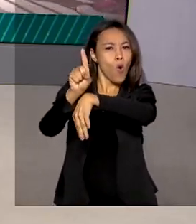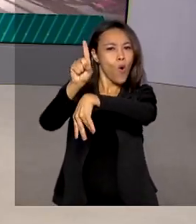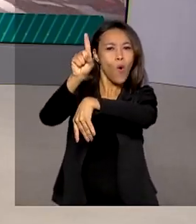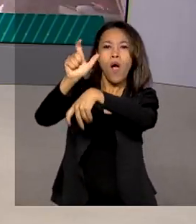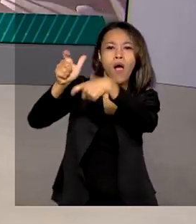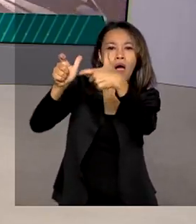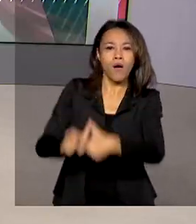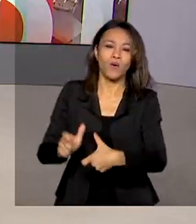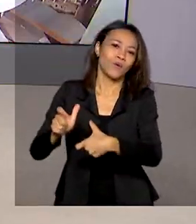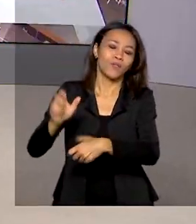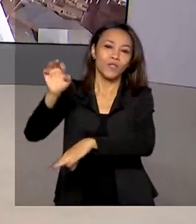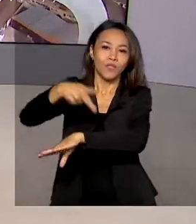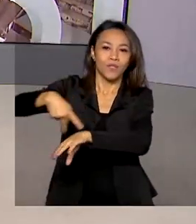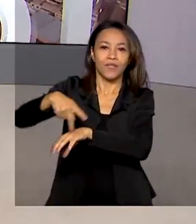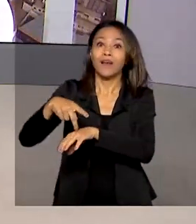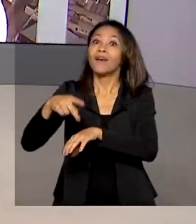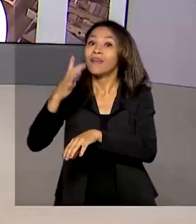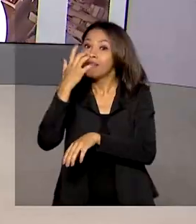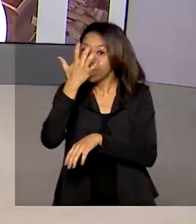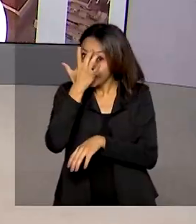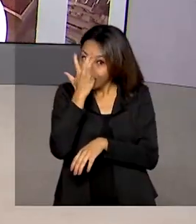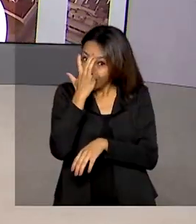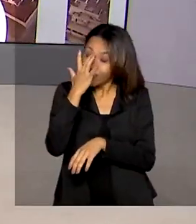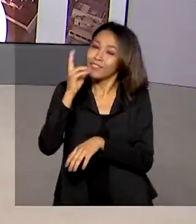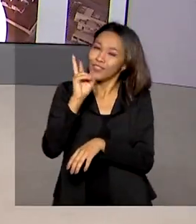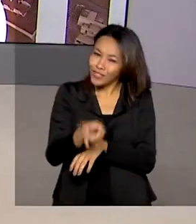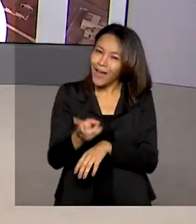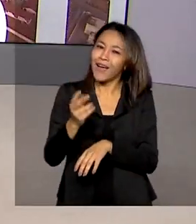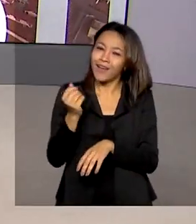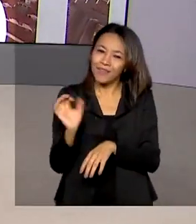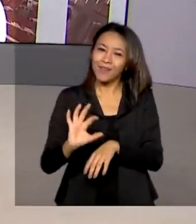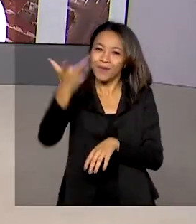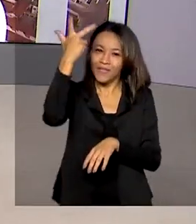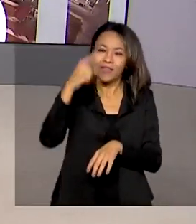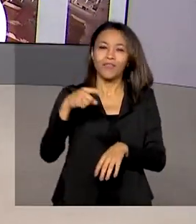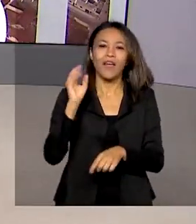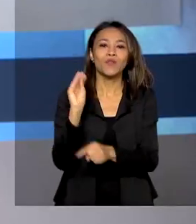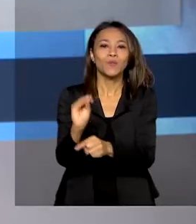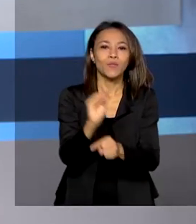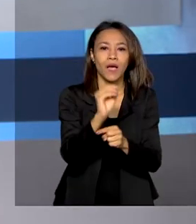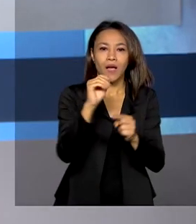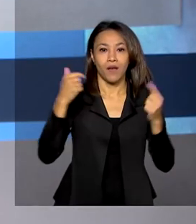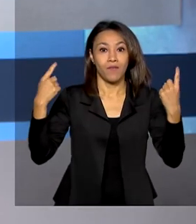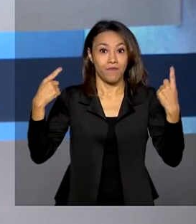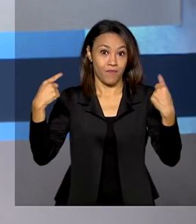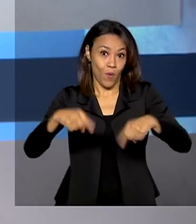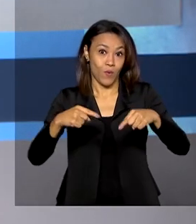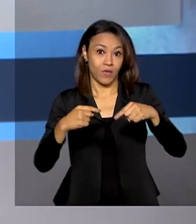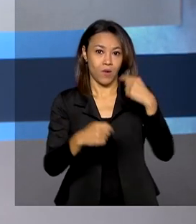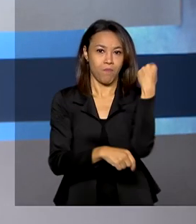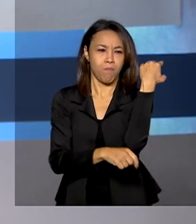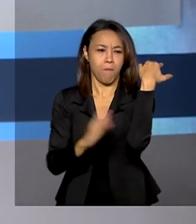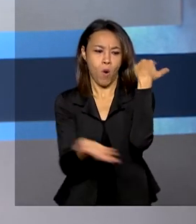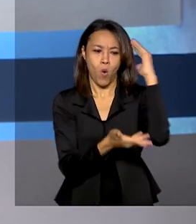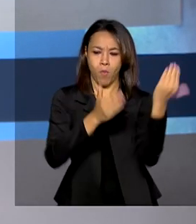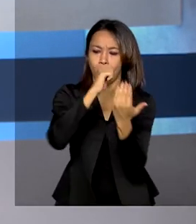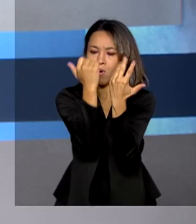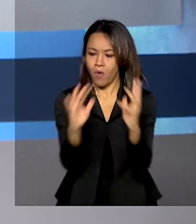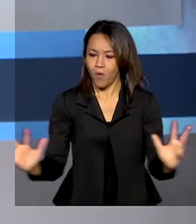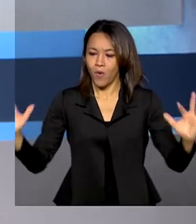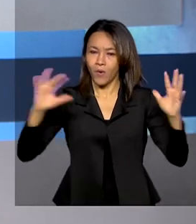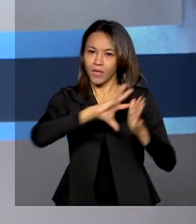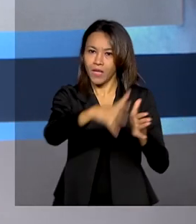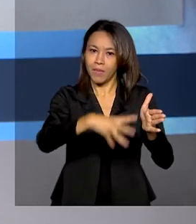Amazônia 1 já está em funcionamento e vai monitorar o desmatamento na Amazônia. O projeto é coordenado pelo Ministério da